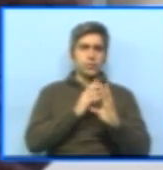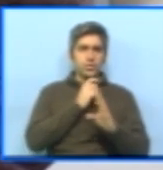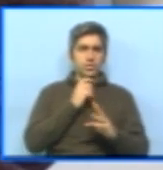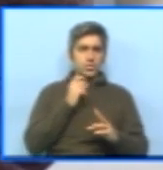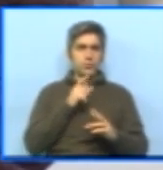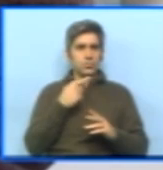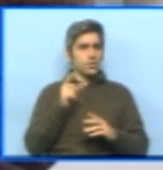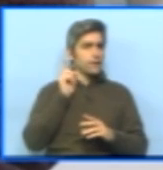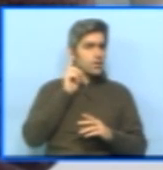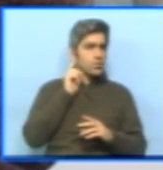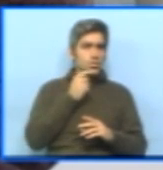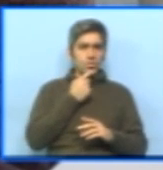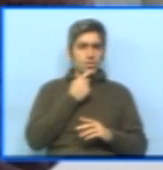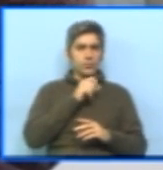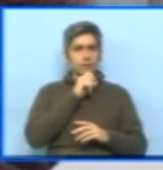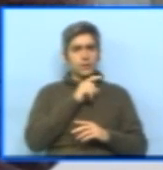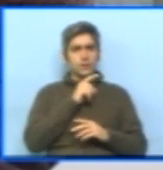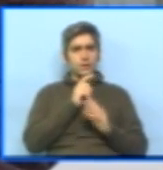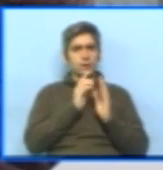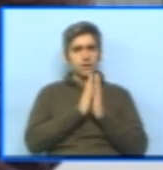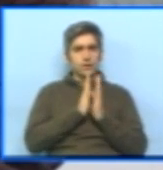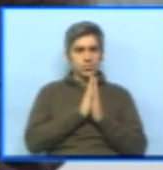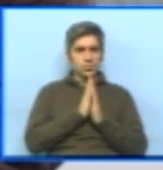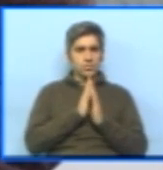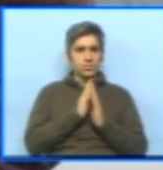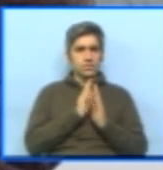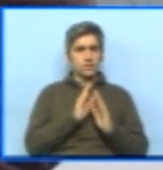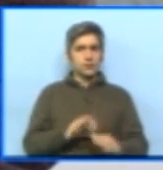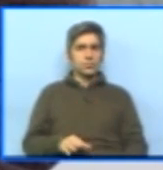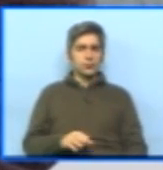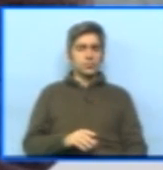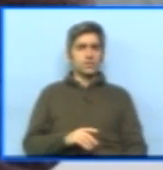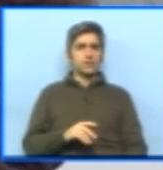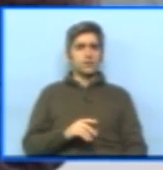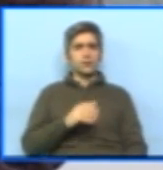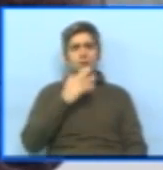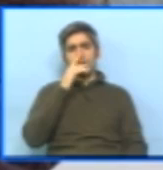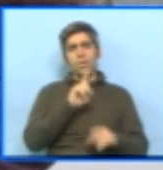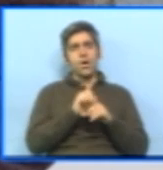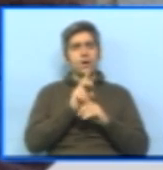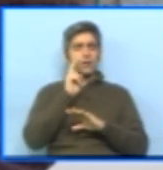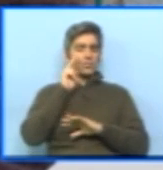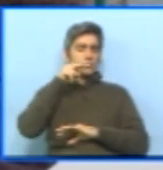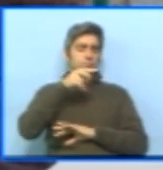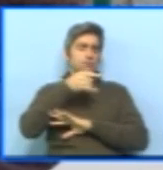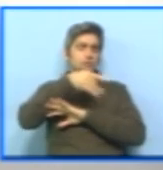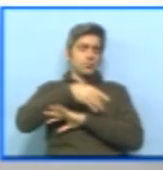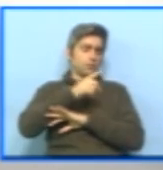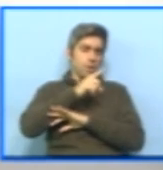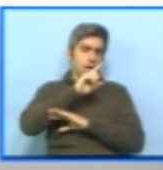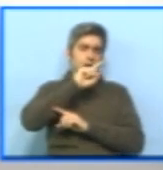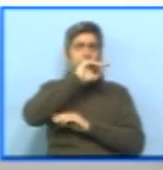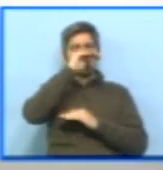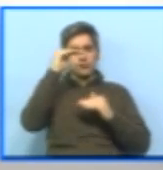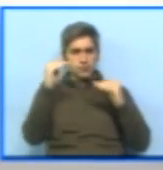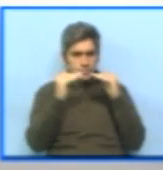tem esse grande valor, poder ser cristão, não estar quase numa atitude superior, mas ser um cristão como